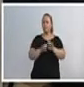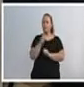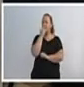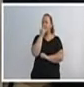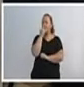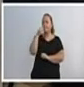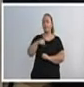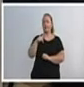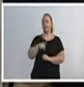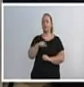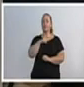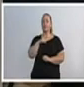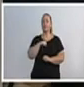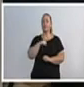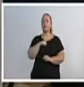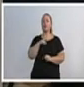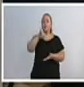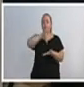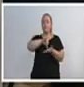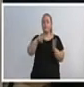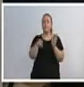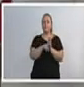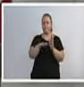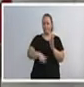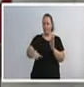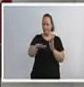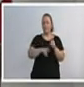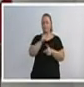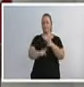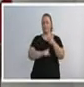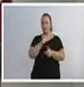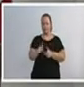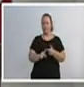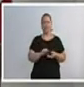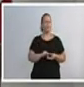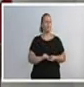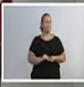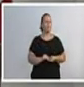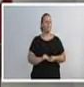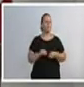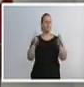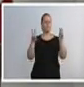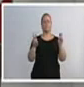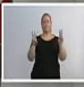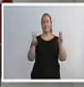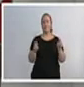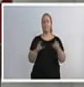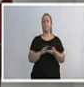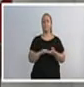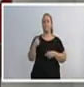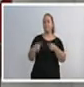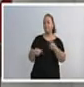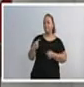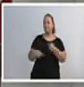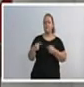eles têm um centro de atendimento aos surdos, que tem um trabalho diferenciado nesse sentido. Eu acho que é um tema que Blumenau precisa urgentemente discutir